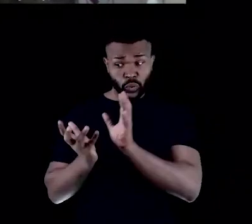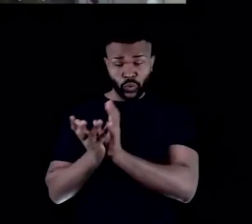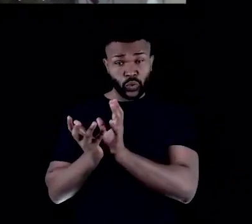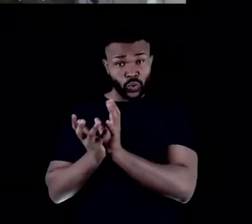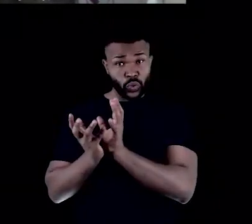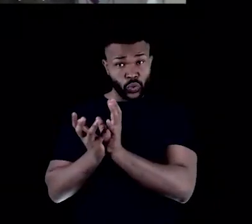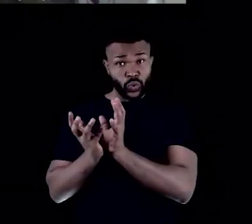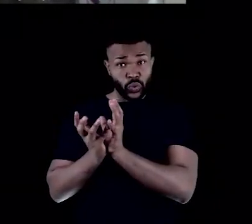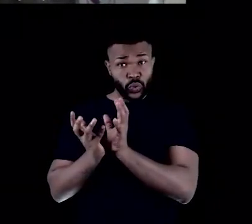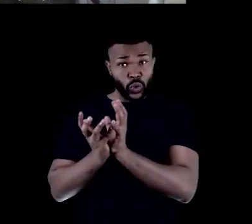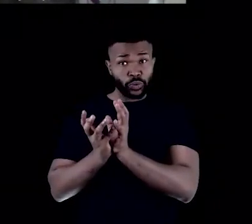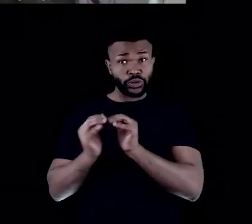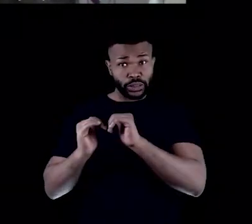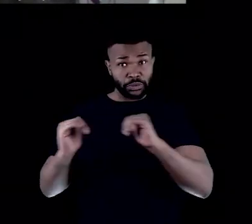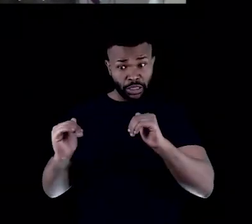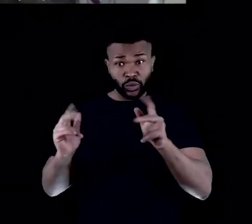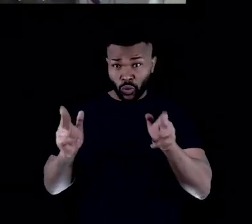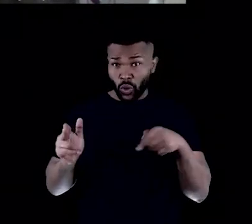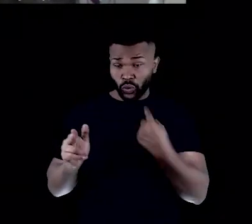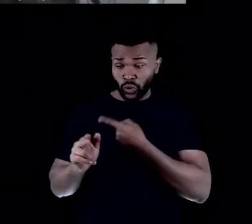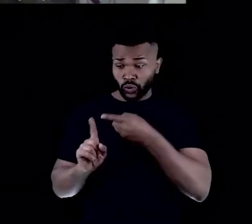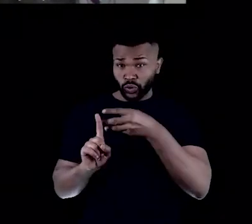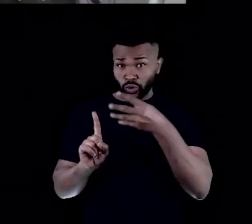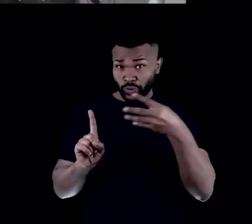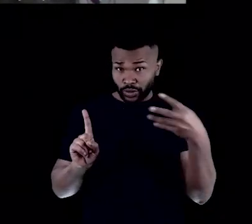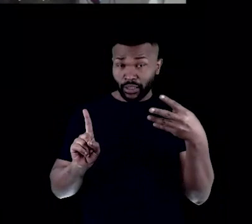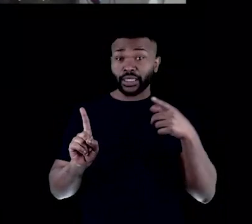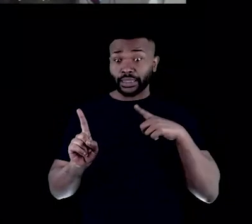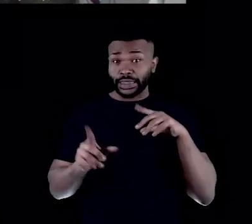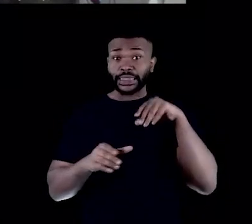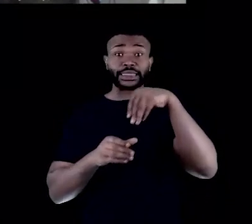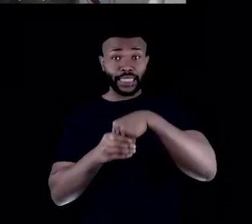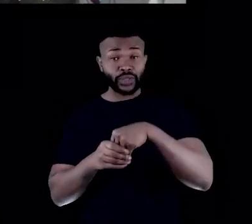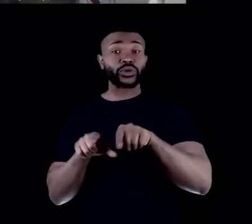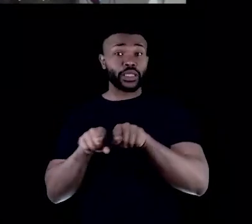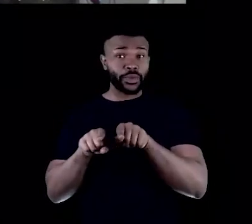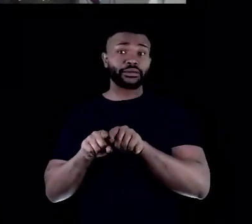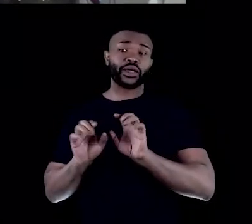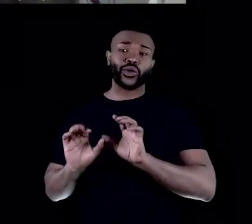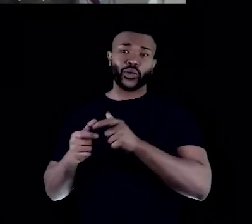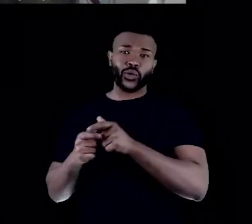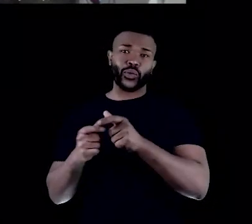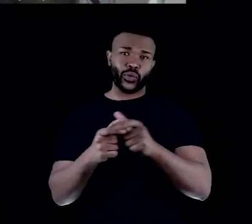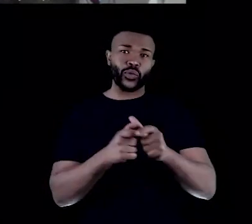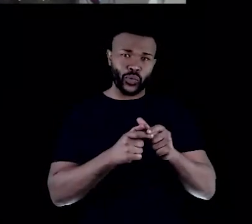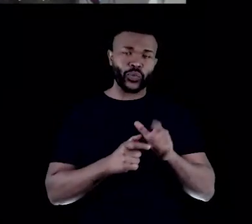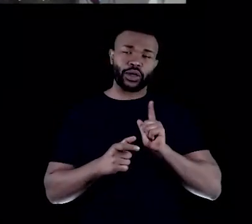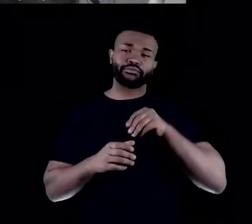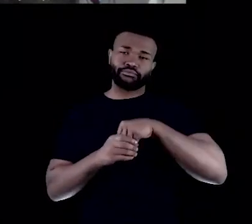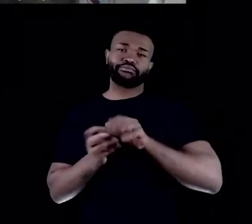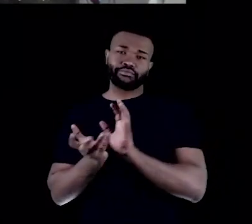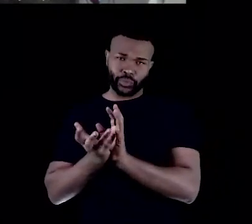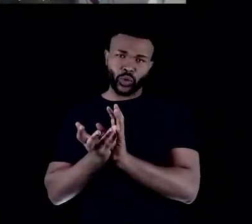é de grupos segregados como o nosso, LGBTQIA+, e dentro do nosso ainda tem outras camadas, assim, né, se a gente